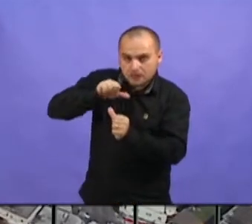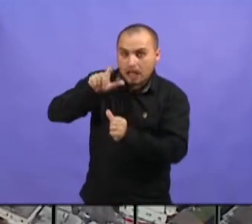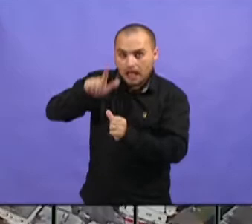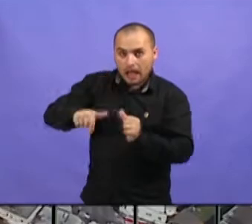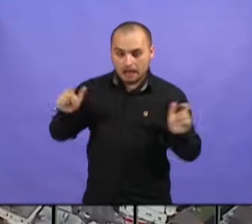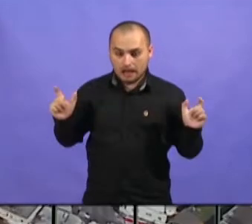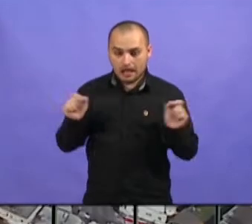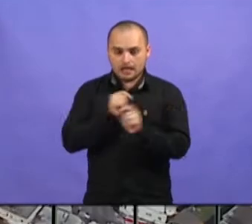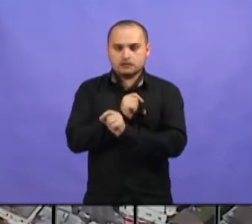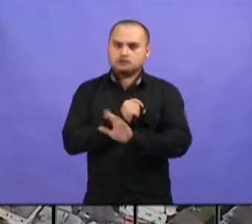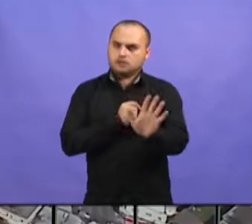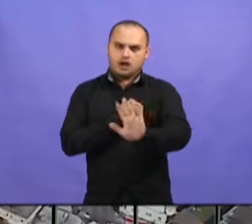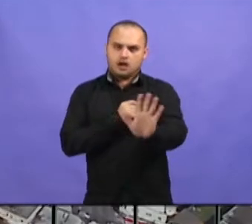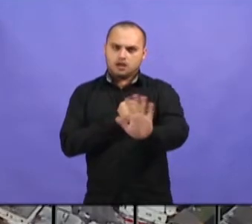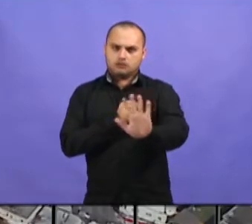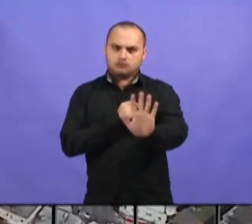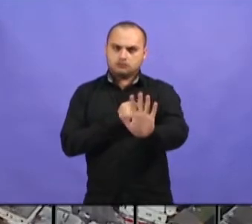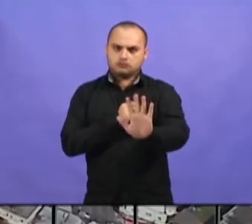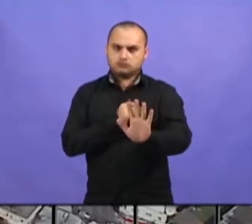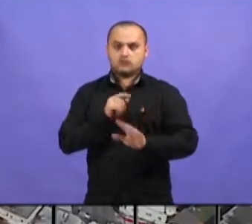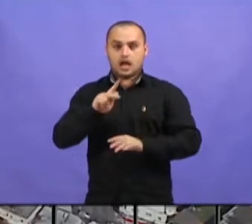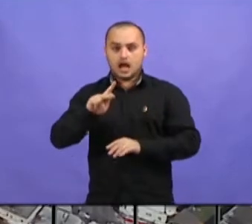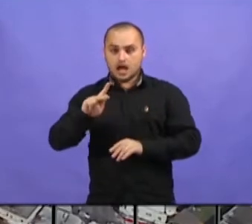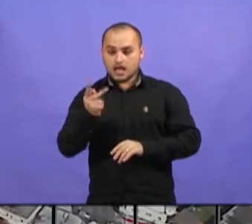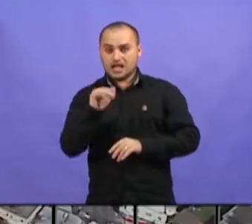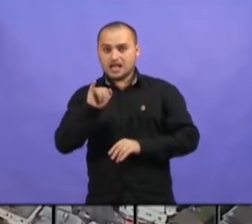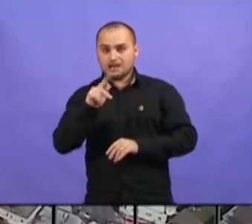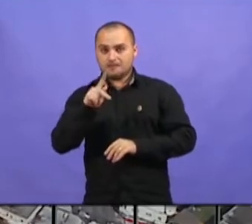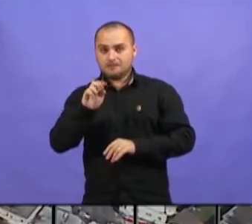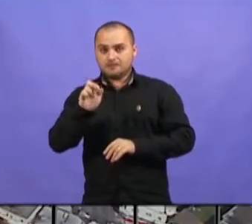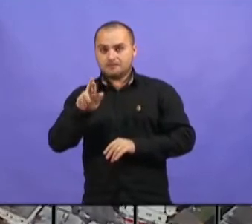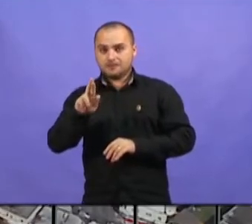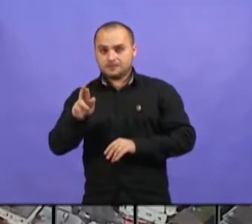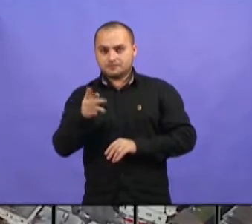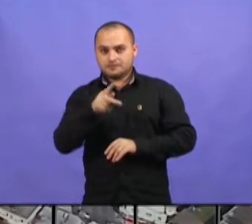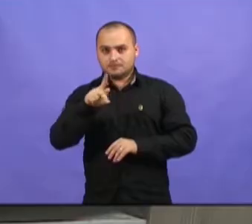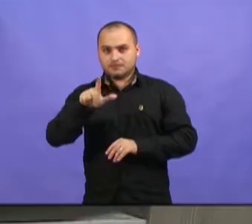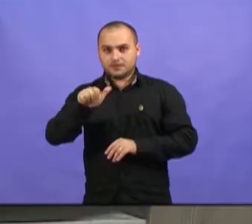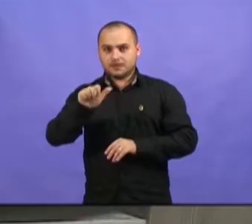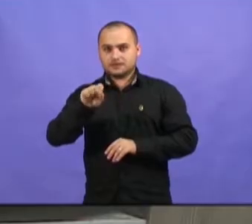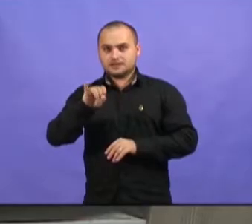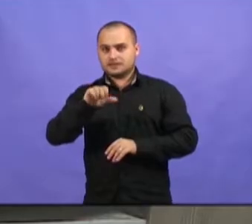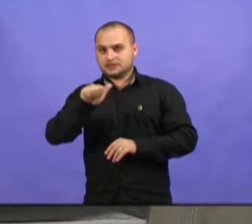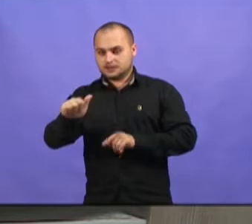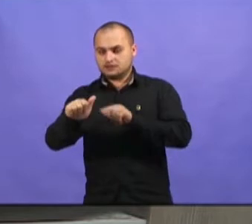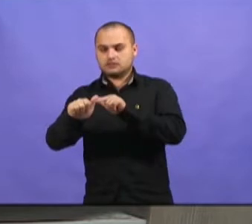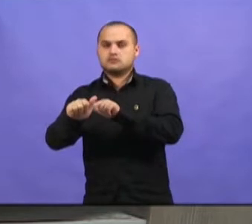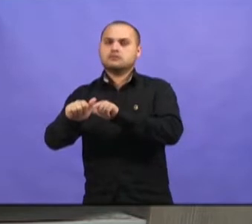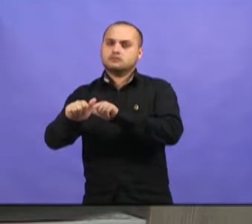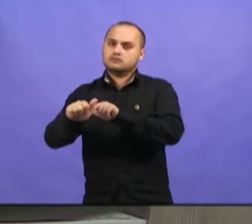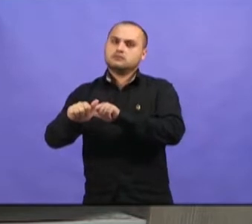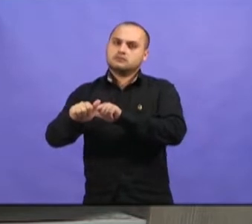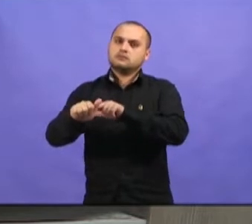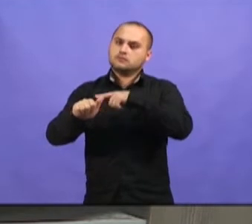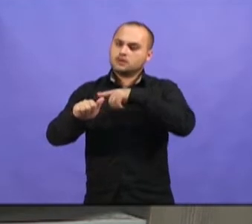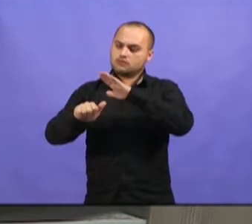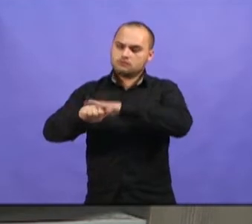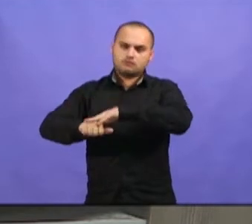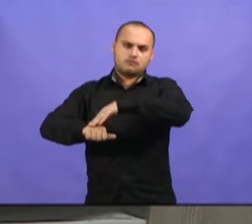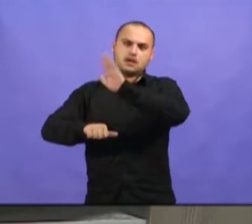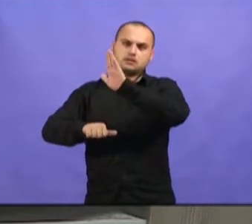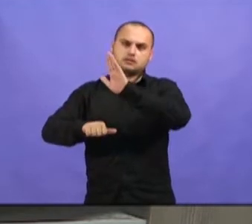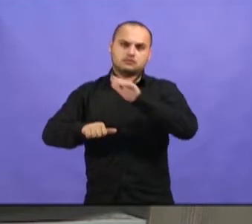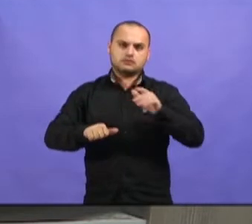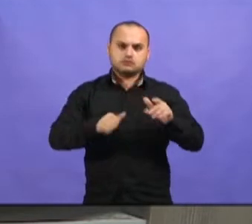A hiperplasia prostática benigna é mais frequente que o câncer, né? A gente vai ter mais homens com hiperplasia do que homens